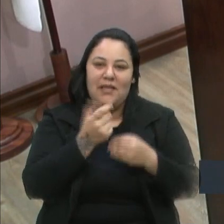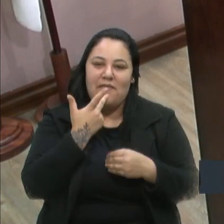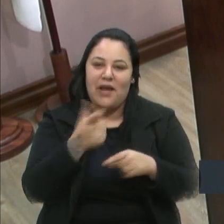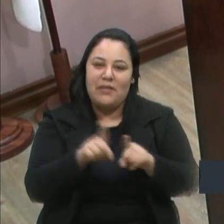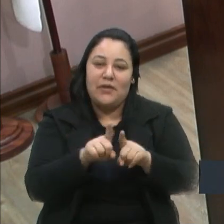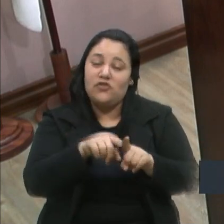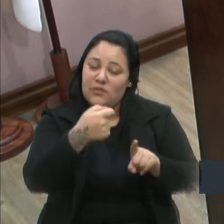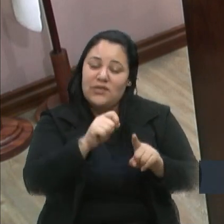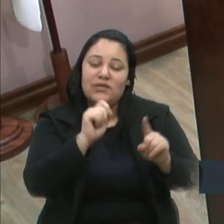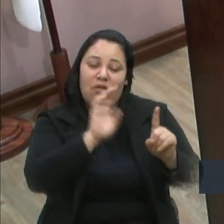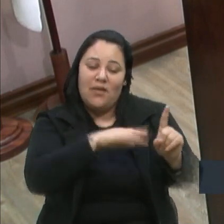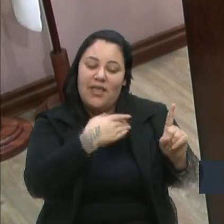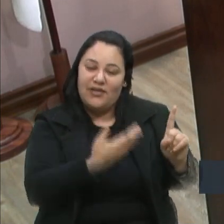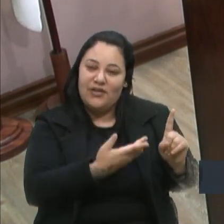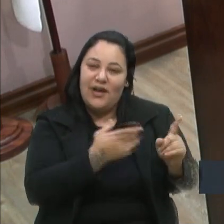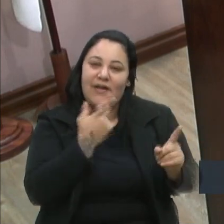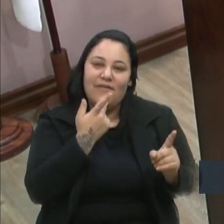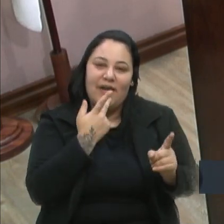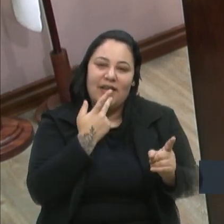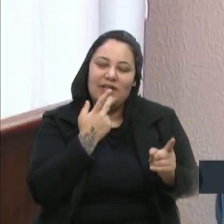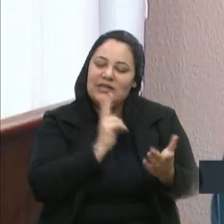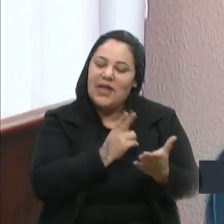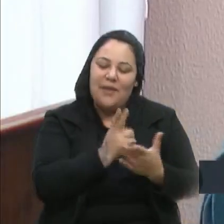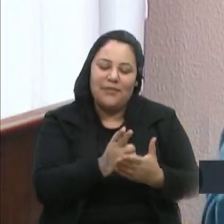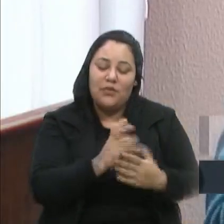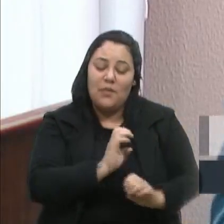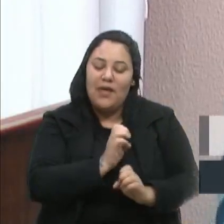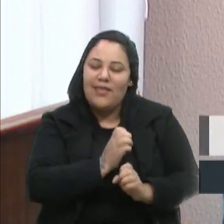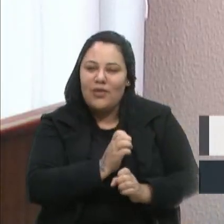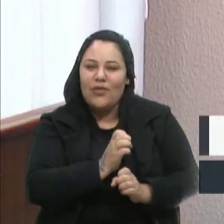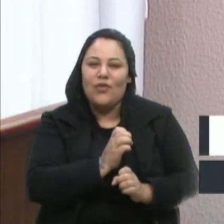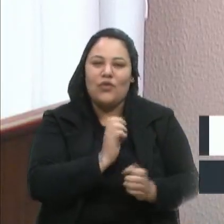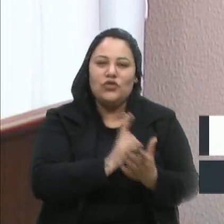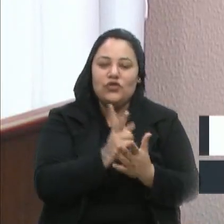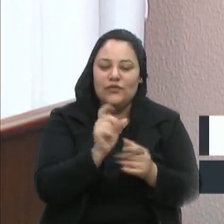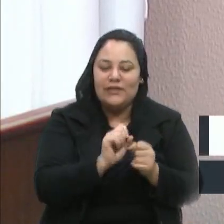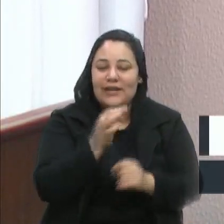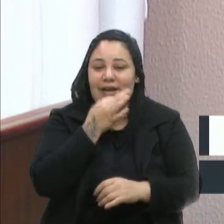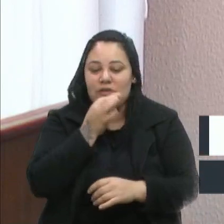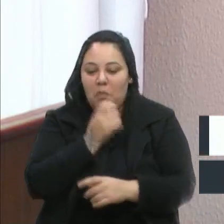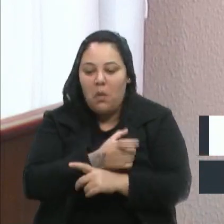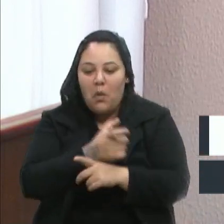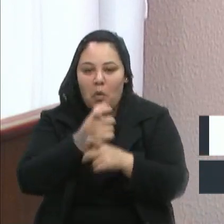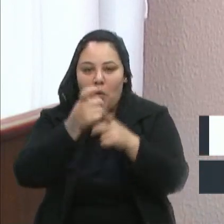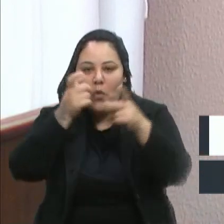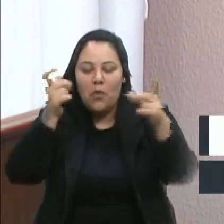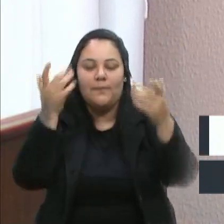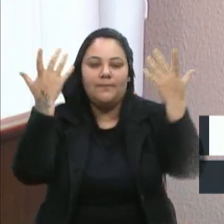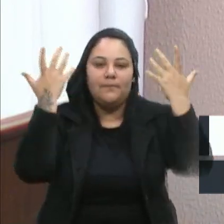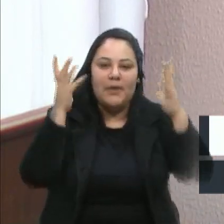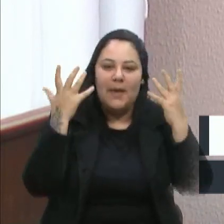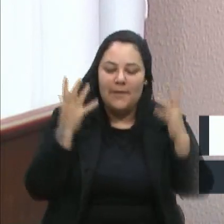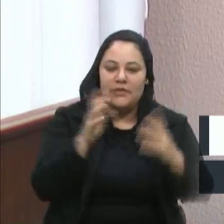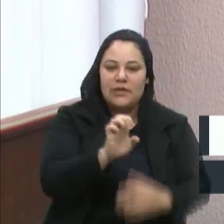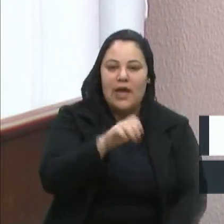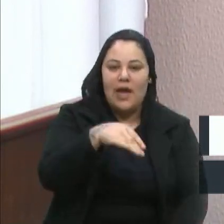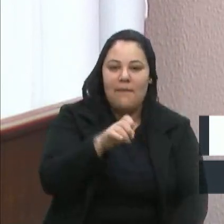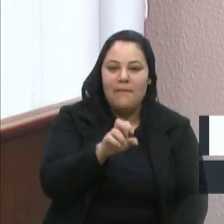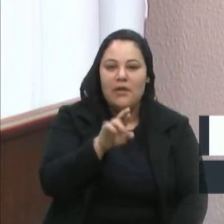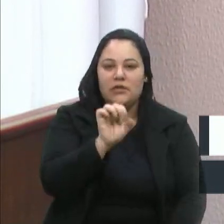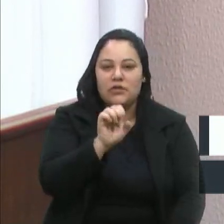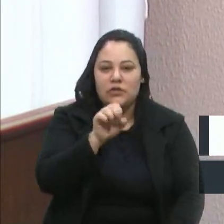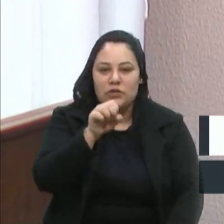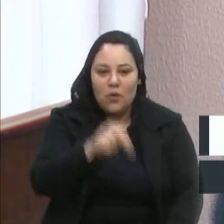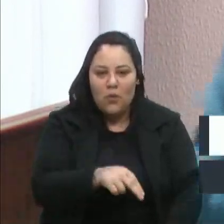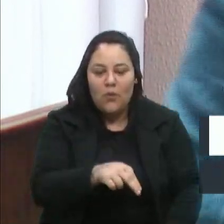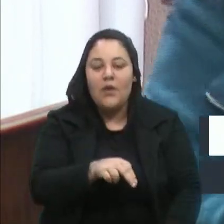fala sempre aqui, né? Os empreendedores que continuam fazendo a nossa cidade crescer. Então, parabéns ao Emerson e à Fernanda por essa segunda